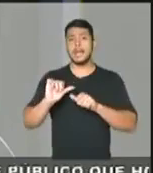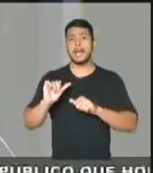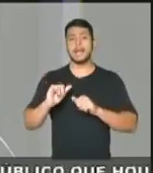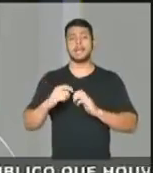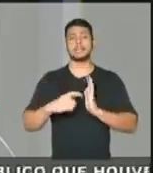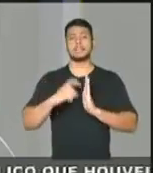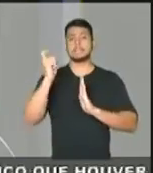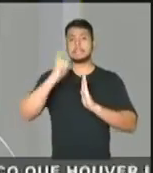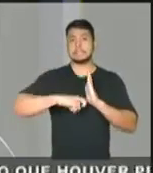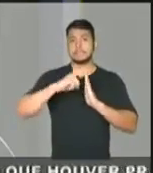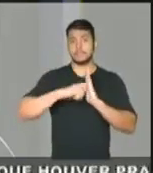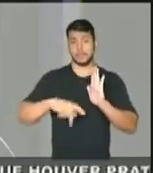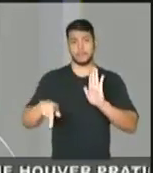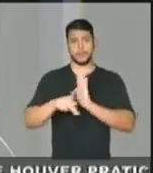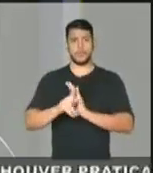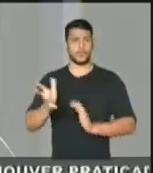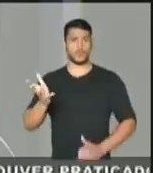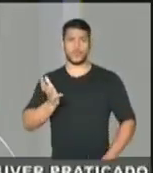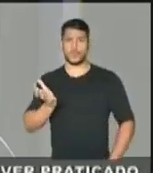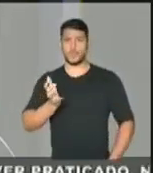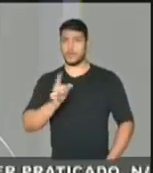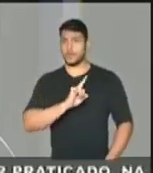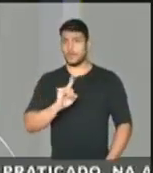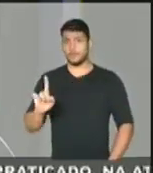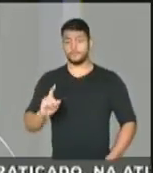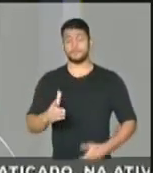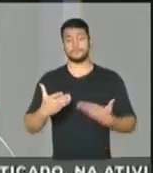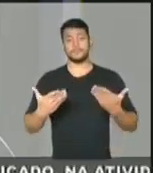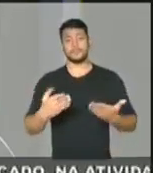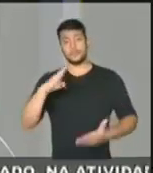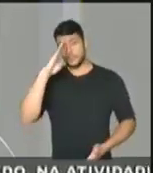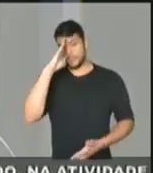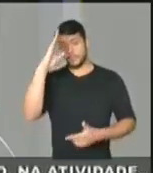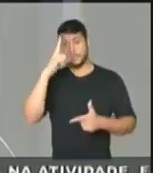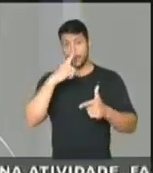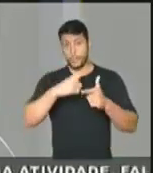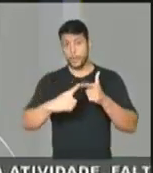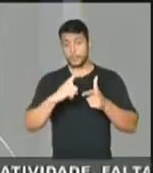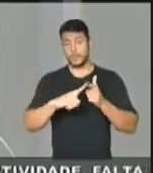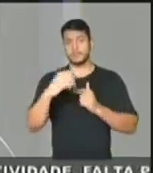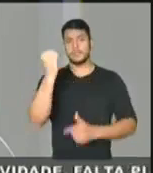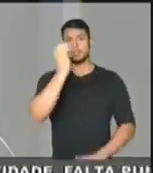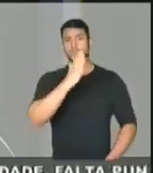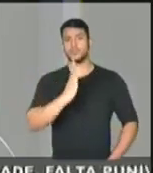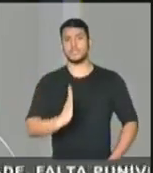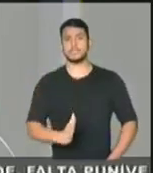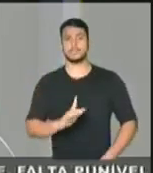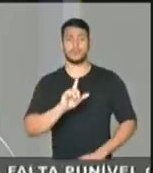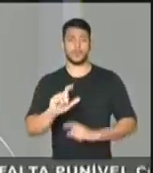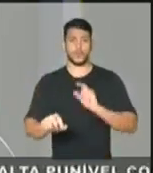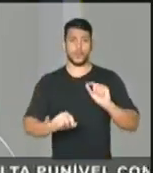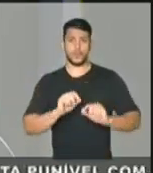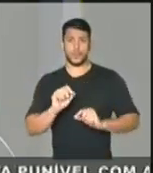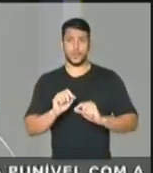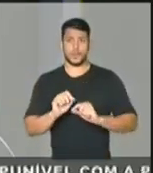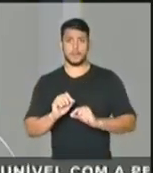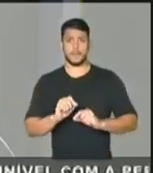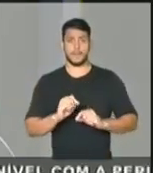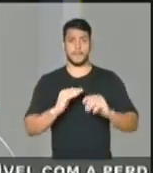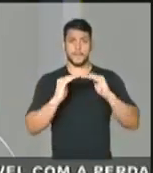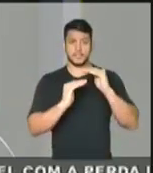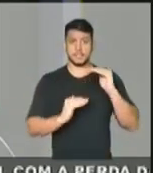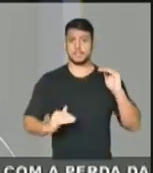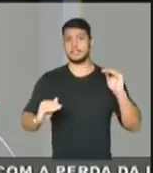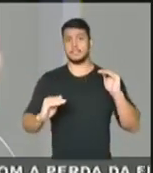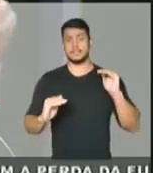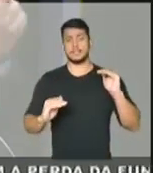do Brasil. O principal problema brasileiro é, no nosso ver, a